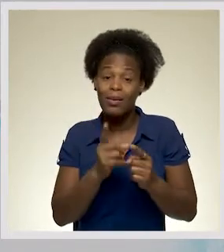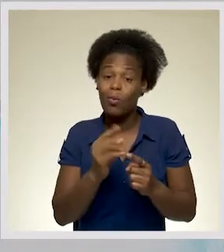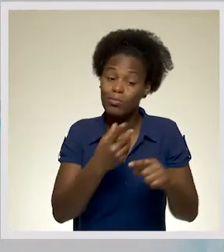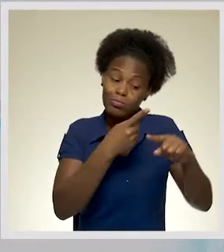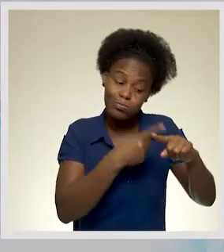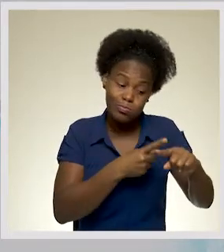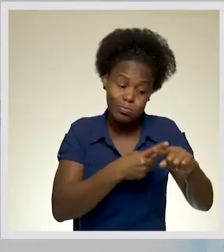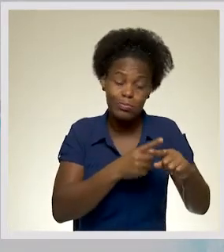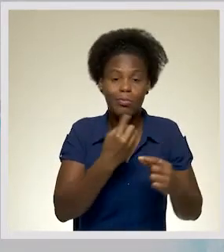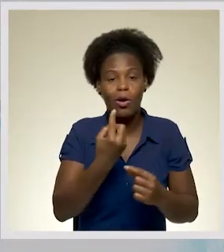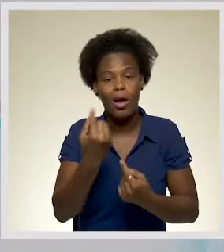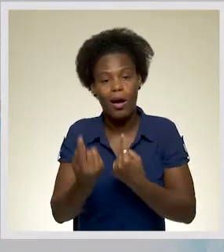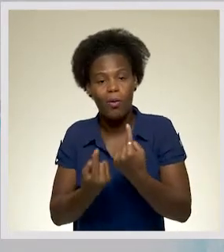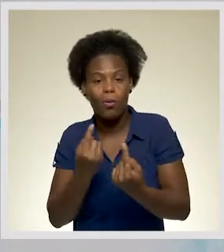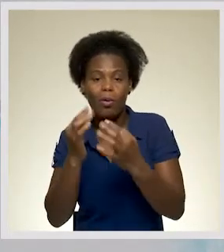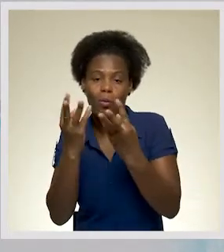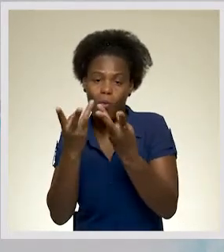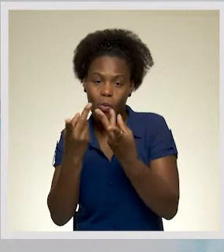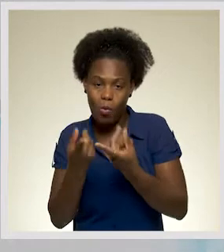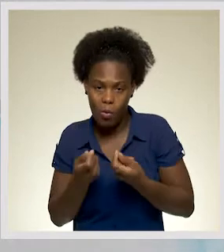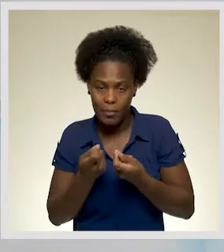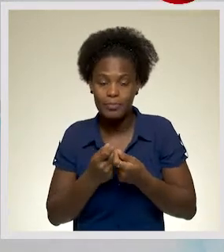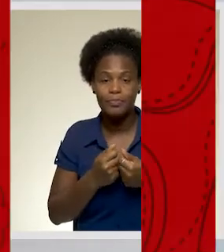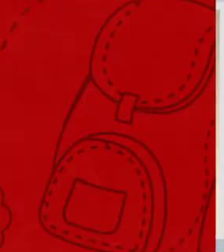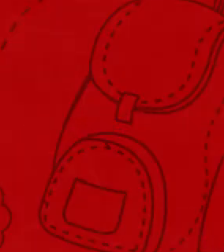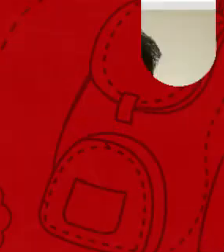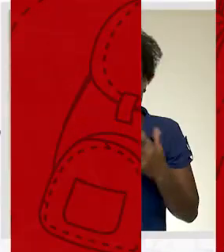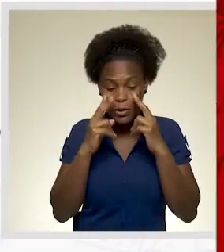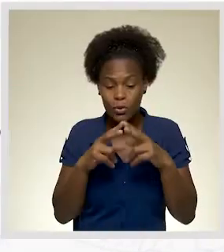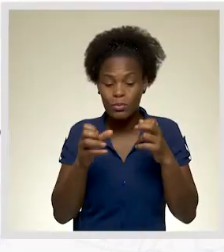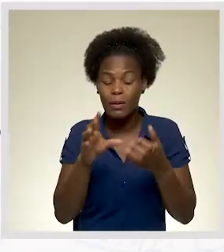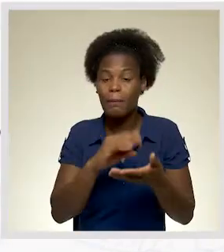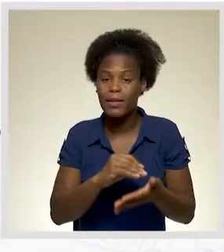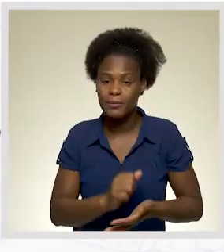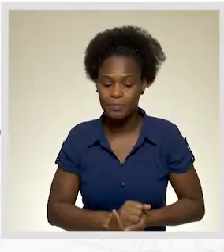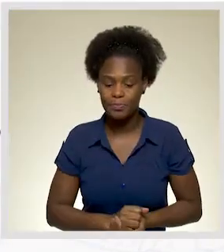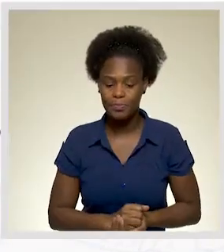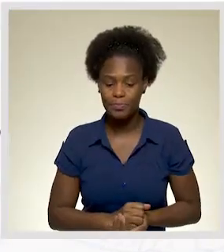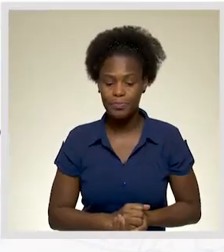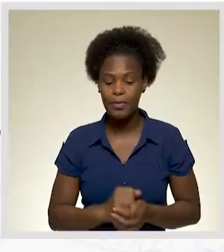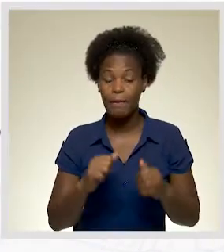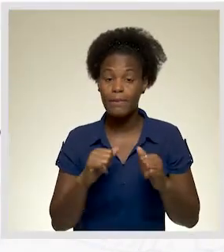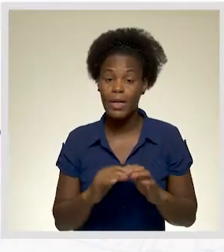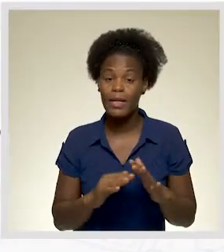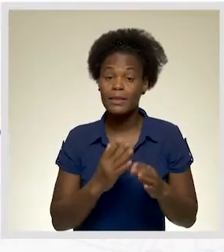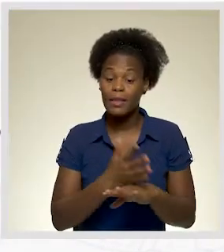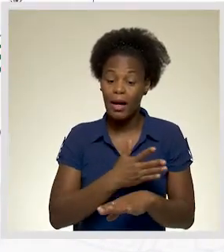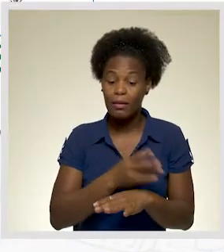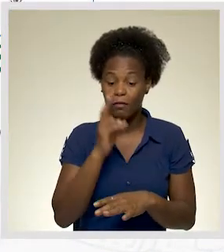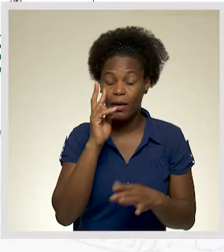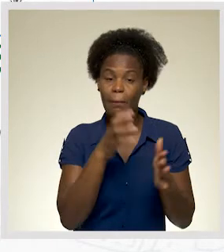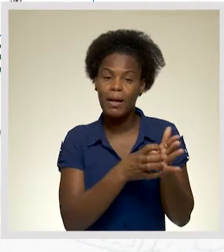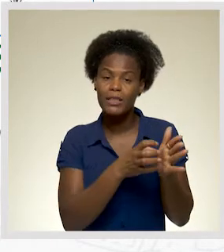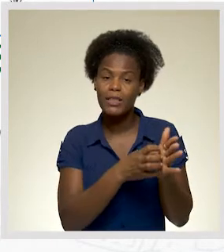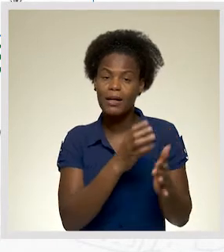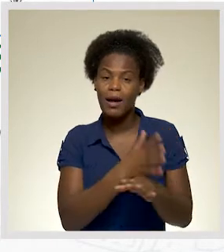determinada quantidade. Agora vamos descobrir mais. Mas antes, vamos ver a imagem anterior. Vamos ver